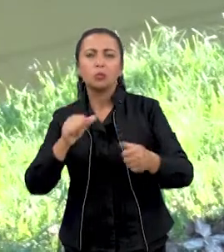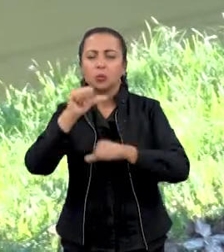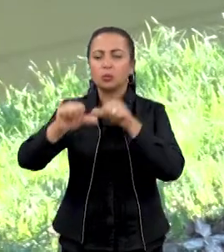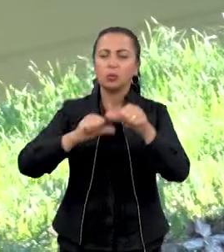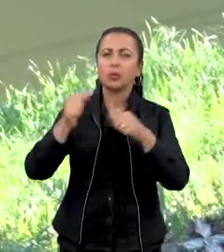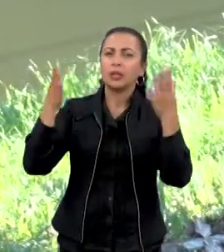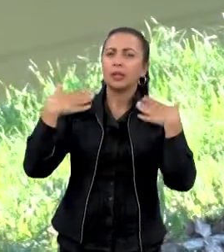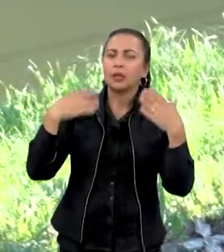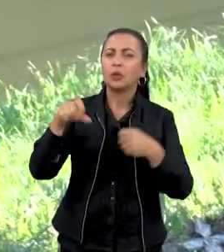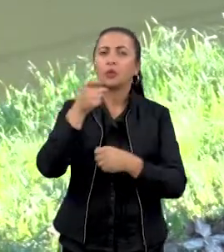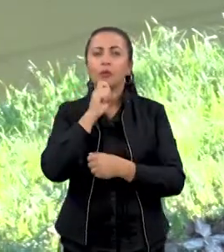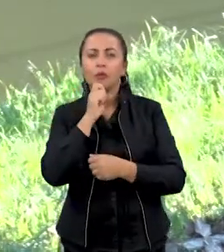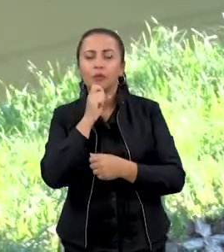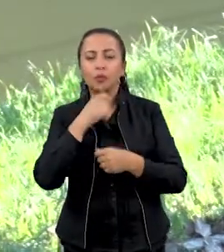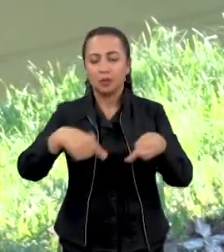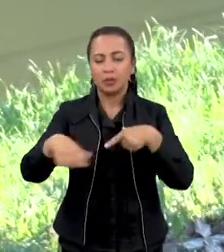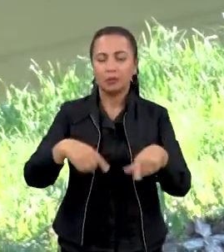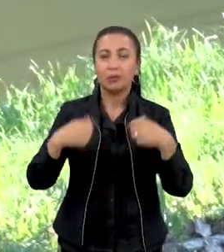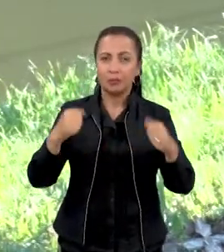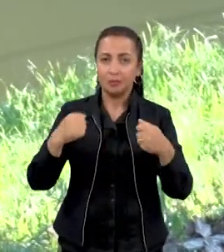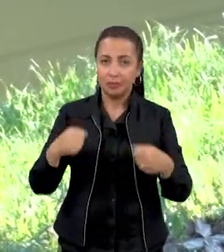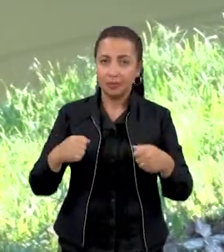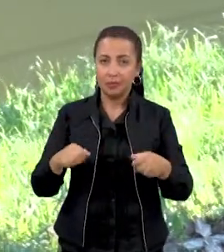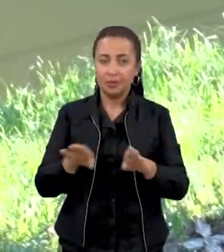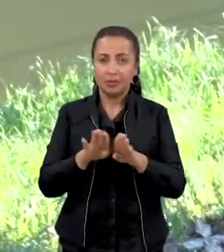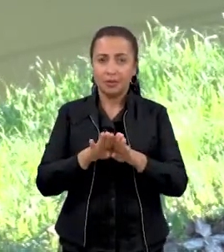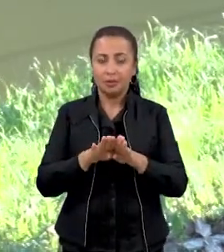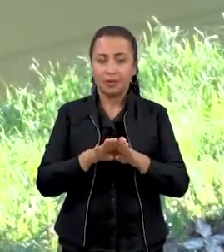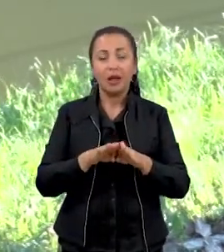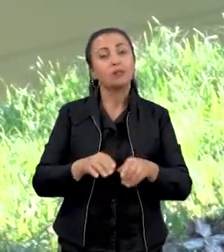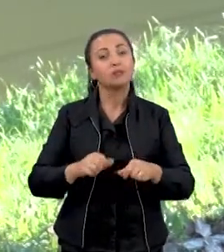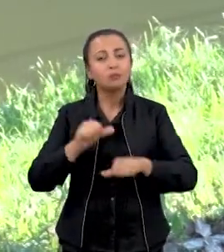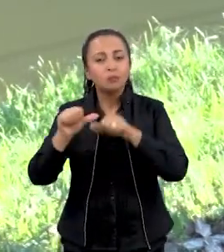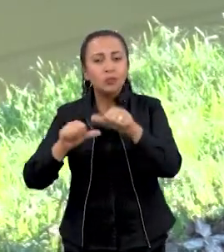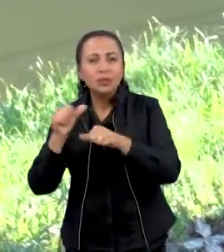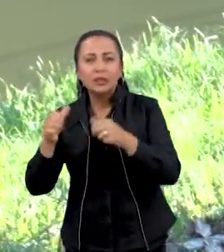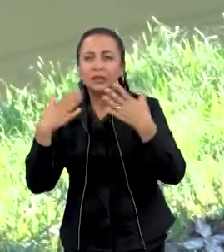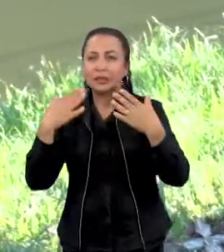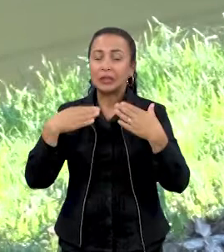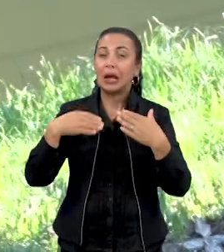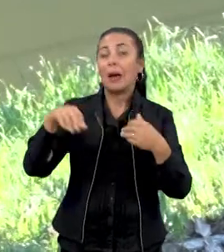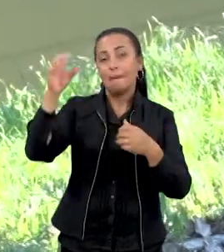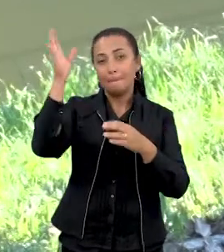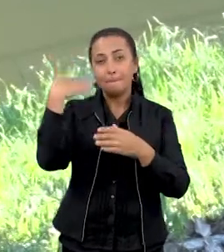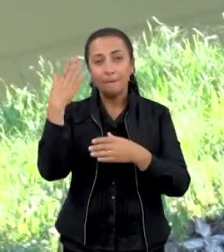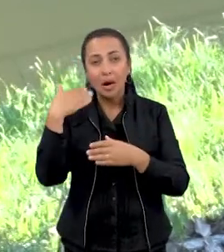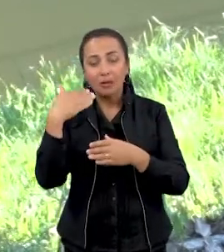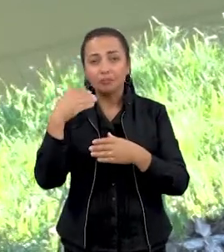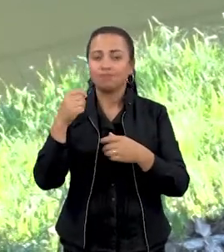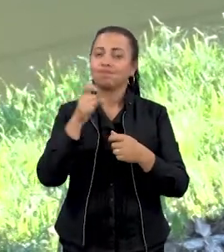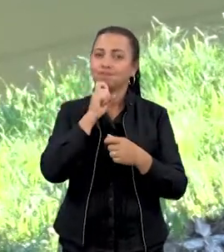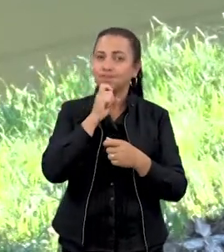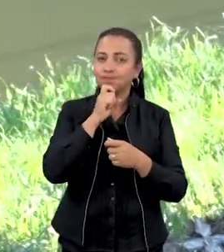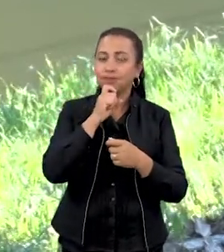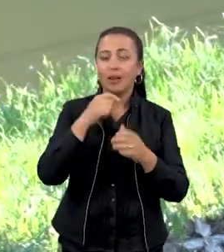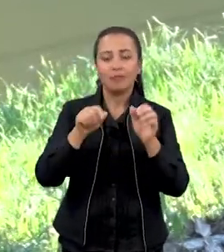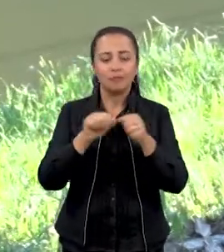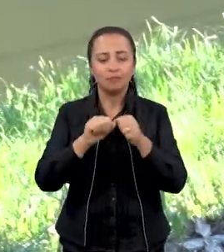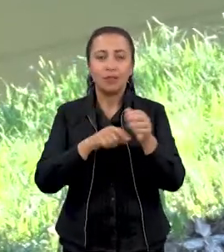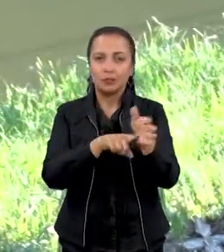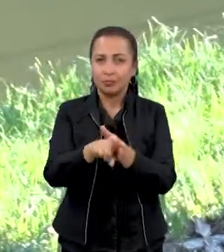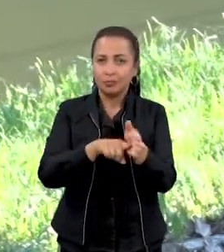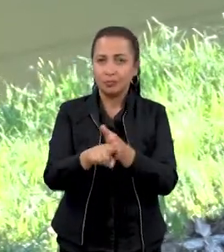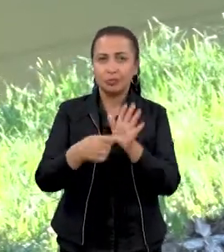das mudanças climáticas, com os trabalhos que precisam de mitigação às mudanças climáticas, então se faz necessário pesquisas